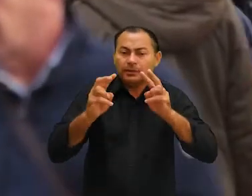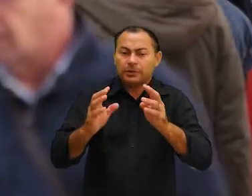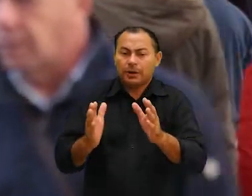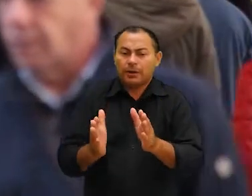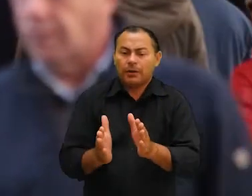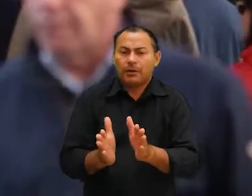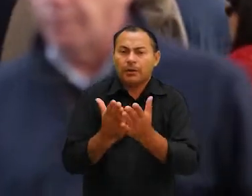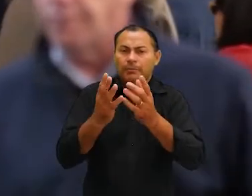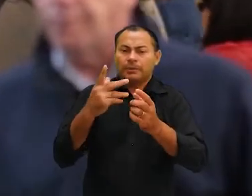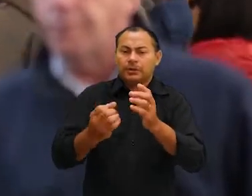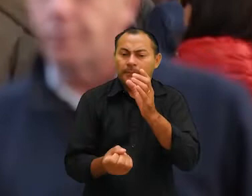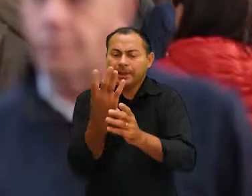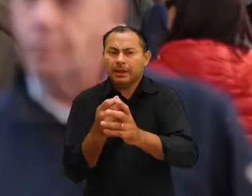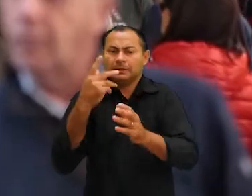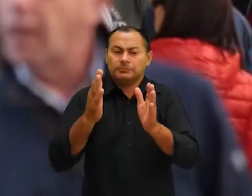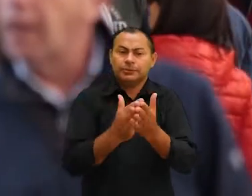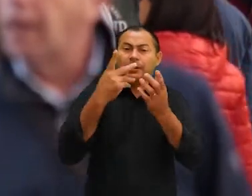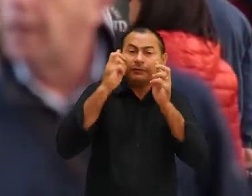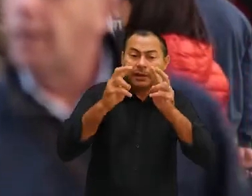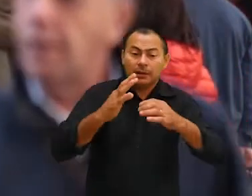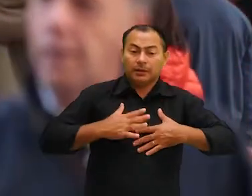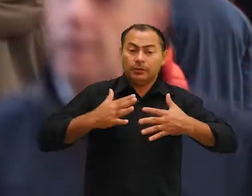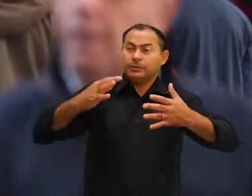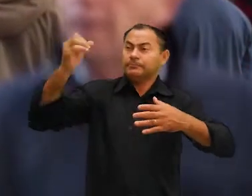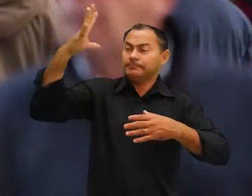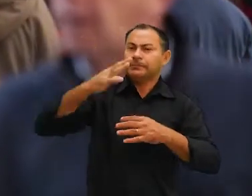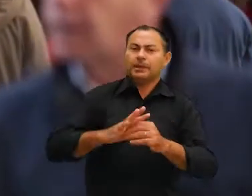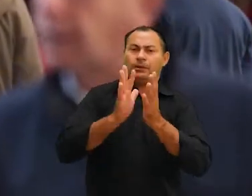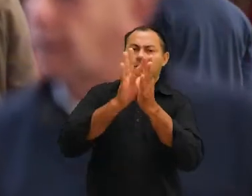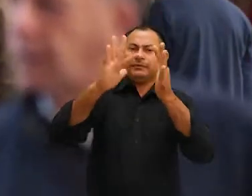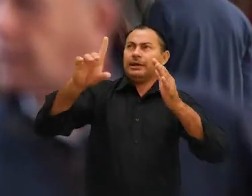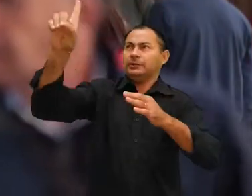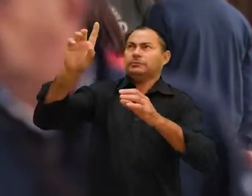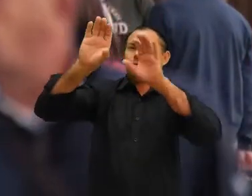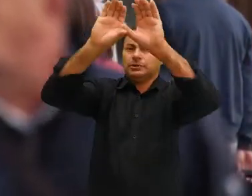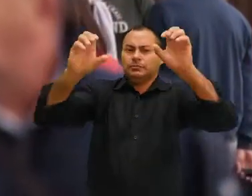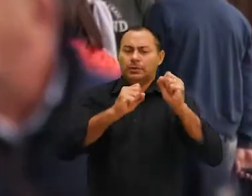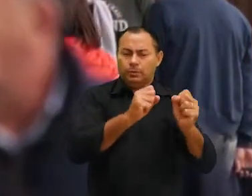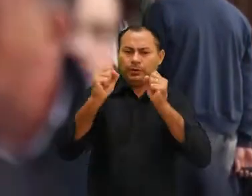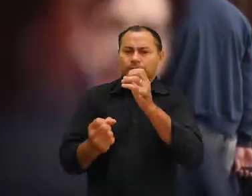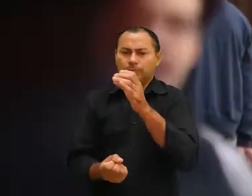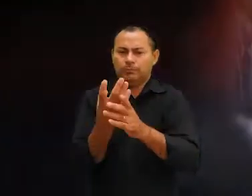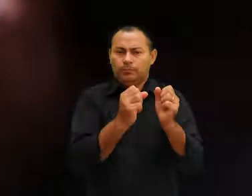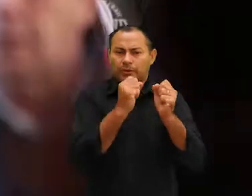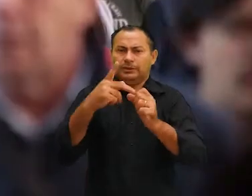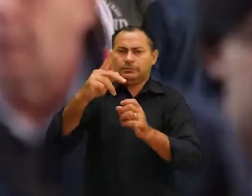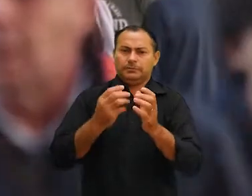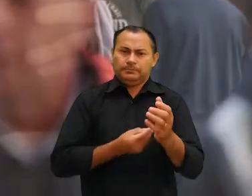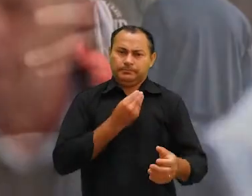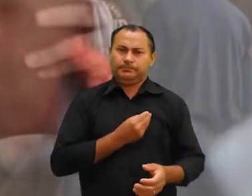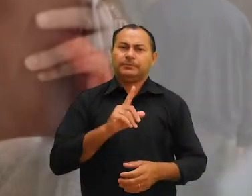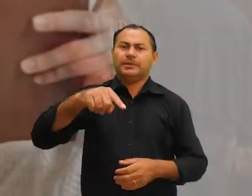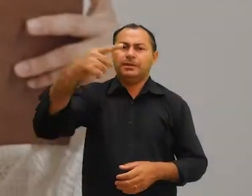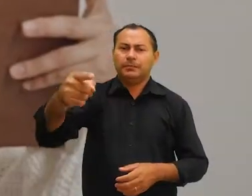vir em suas obras a sua vida brigando é claro Eles serão levados a glorificar a Deus no céu que a fonte e o poder por trás da sua